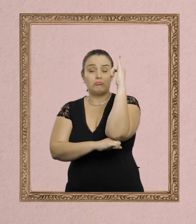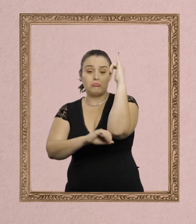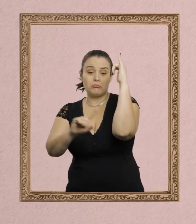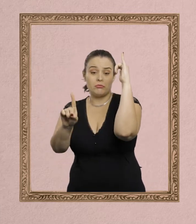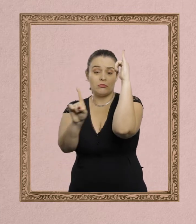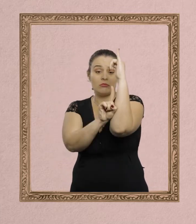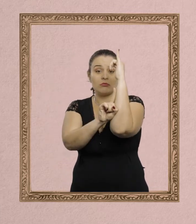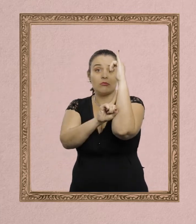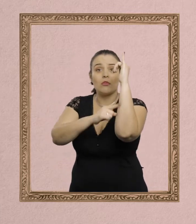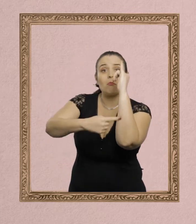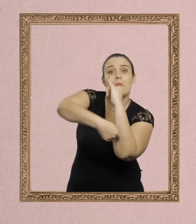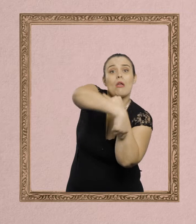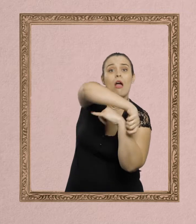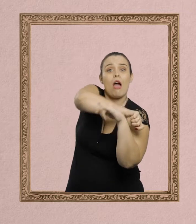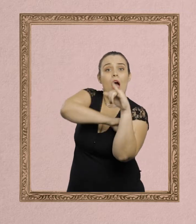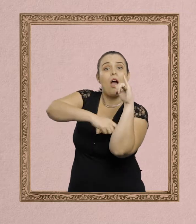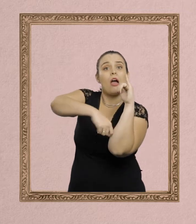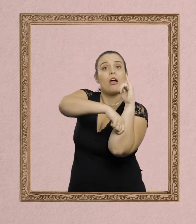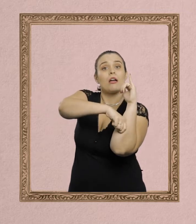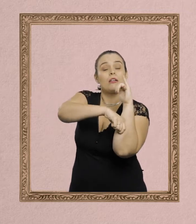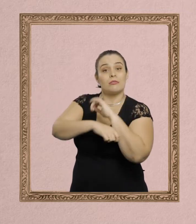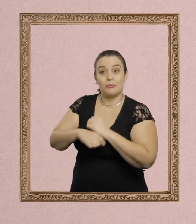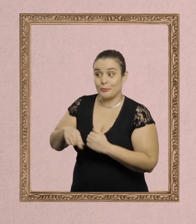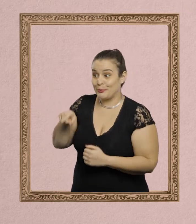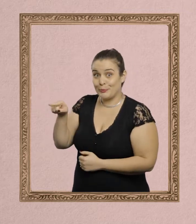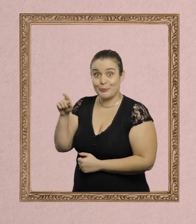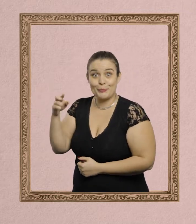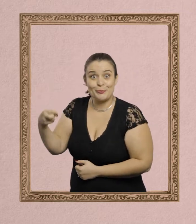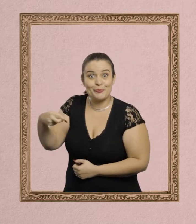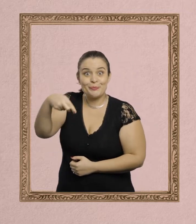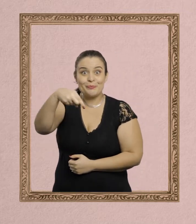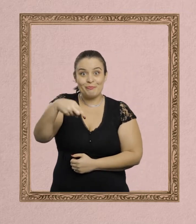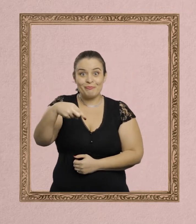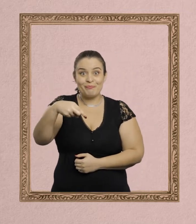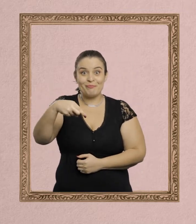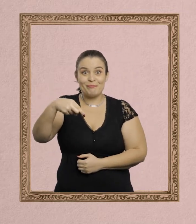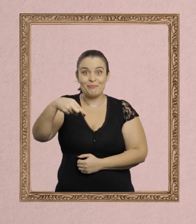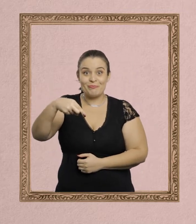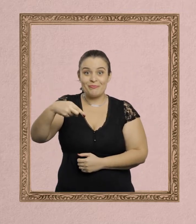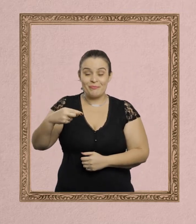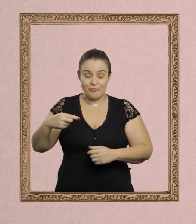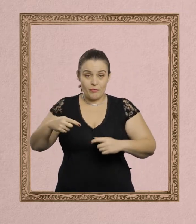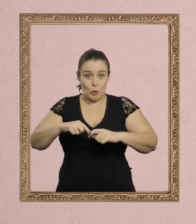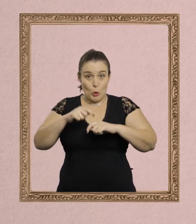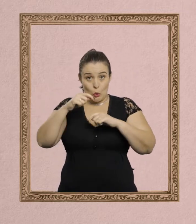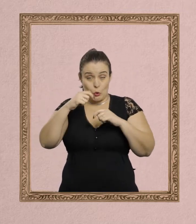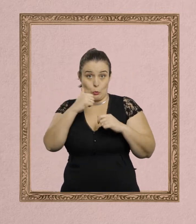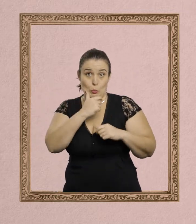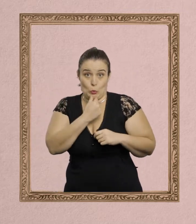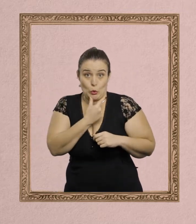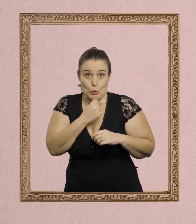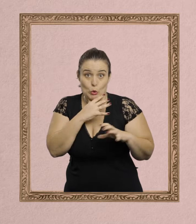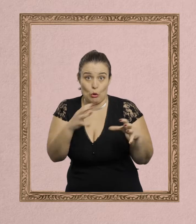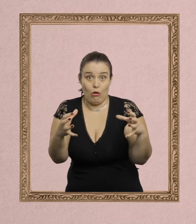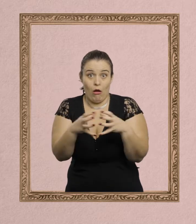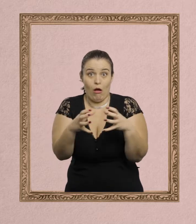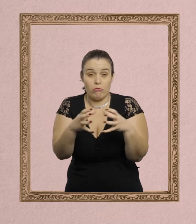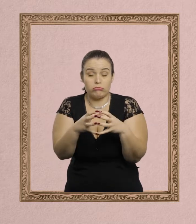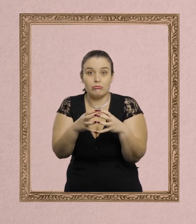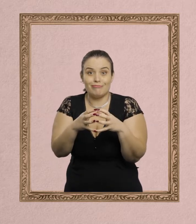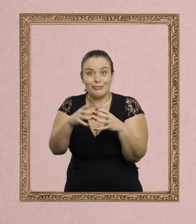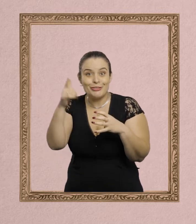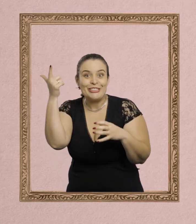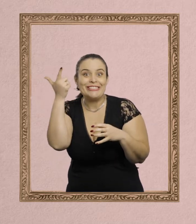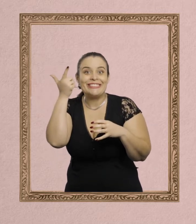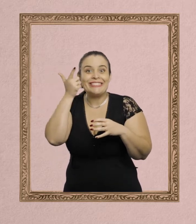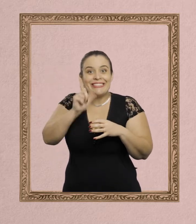mastro. Peter encontrou as chaves dos cadeados que prendiam os meninos. Ele abriu os cadeados e soltou os